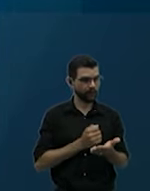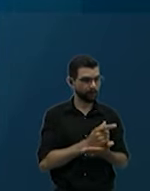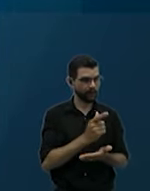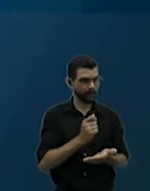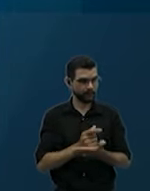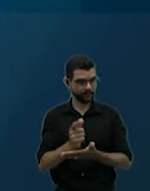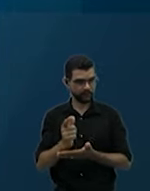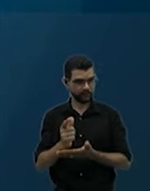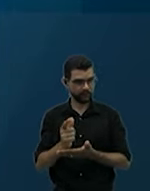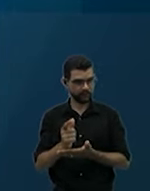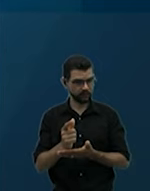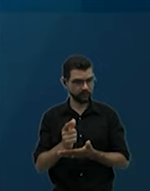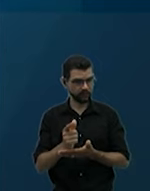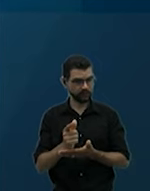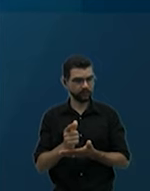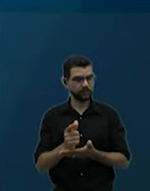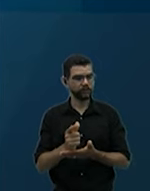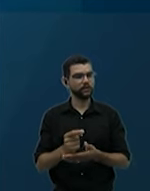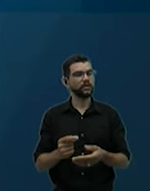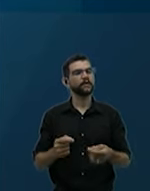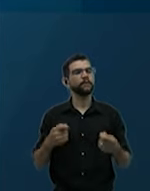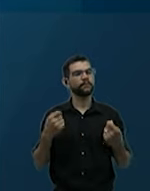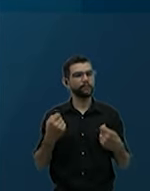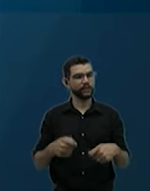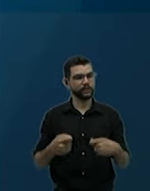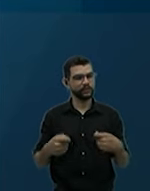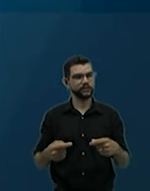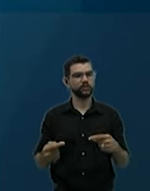da entrada do requerimento lá.